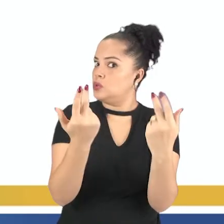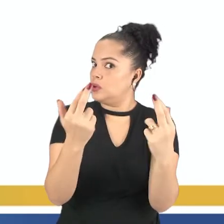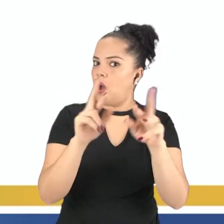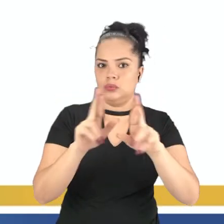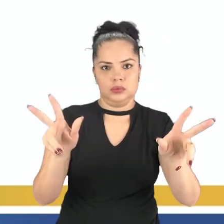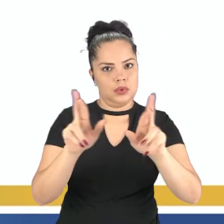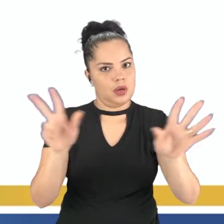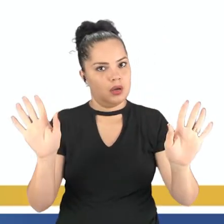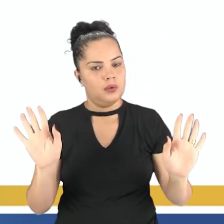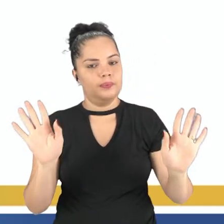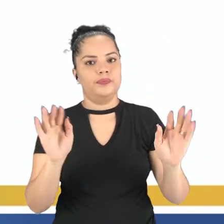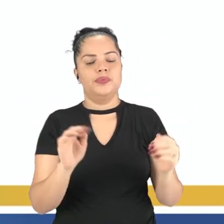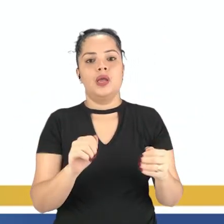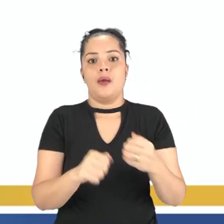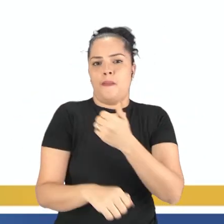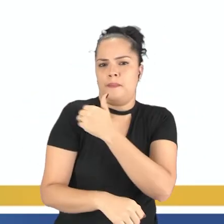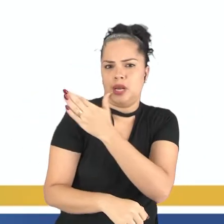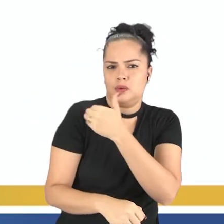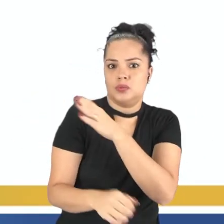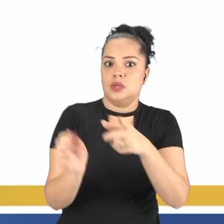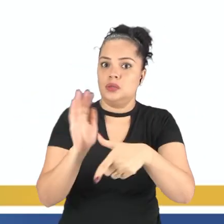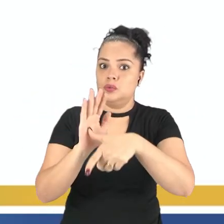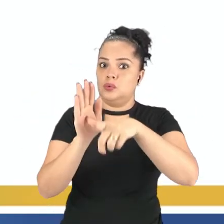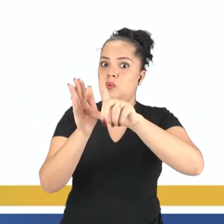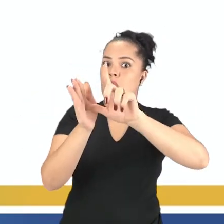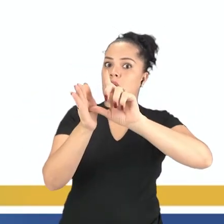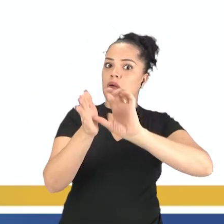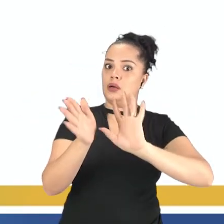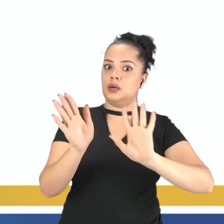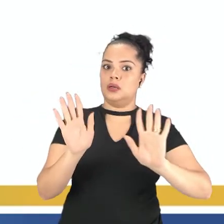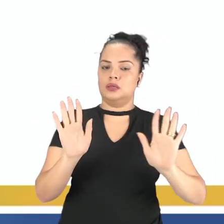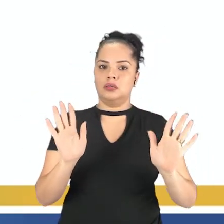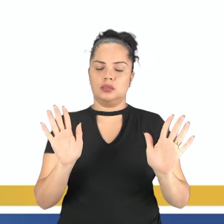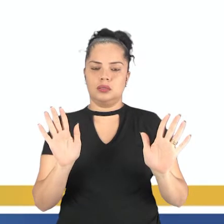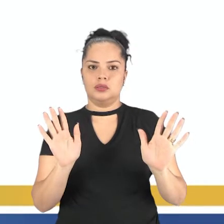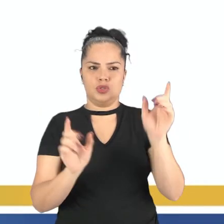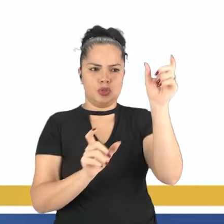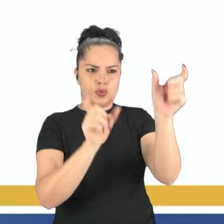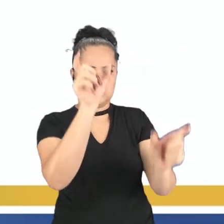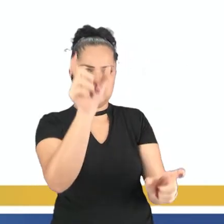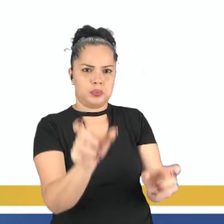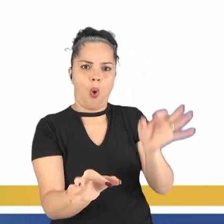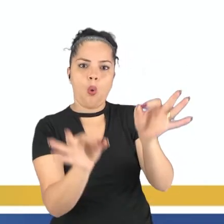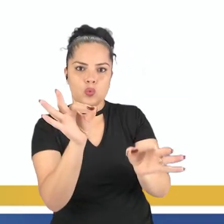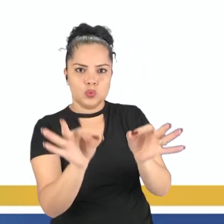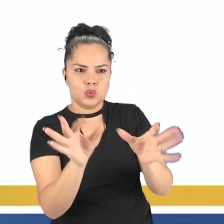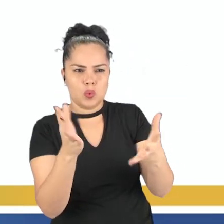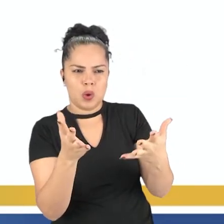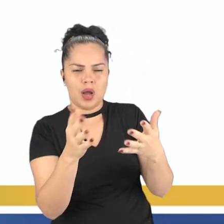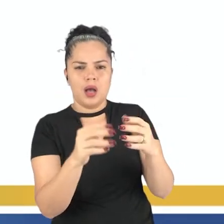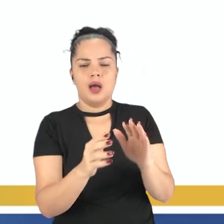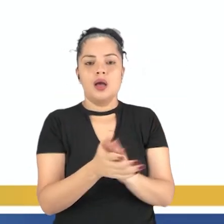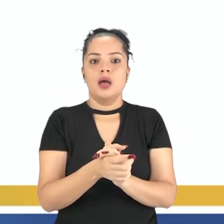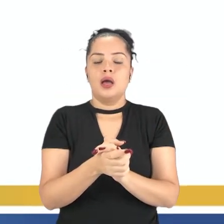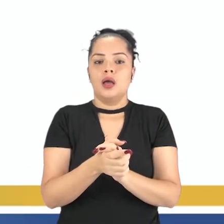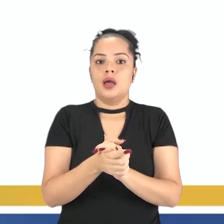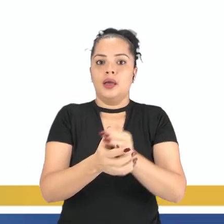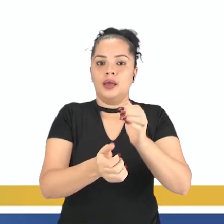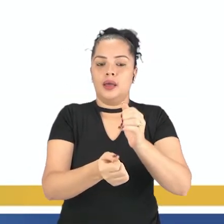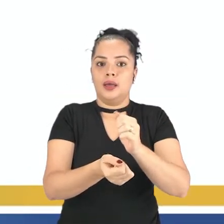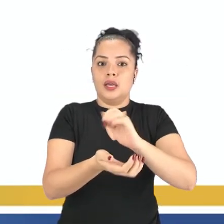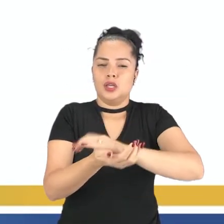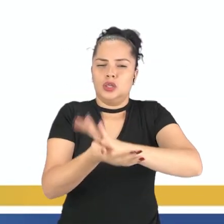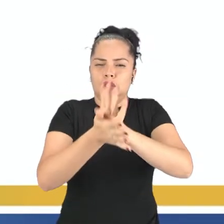coisa. Preconceito é um julgamento sem conhecimento de causa, ou seja, julgar algo ou alguém antes de conhecer. Discriminação é o ato